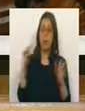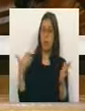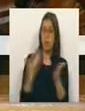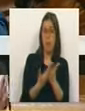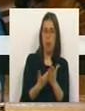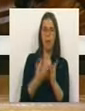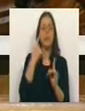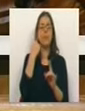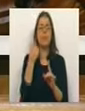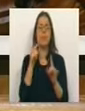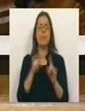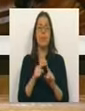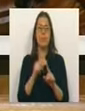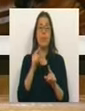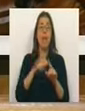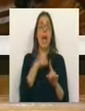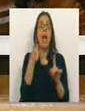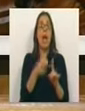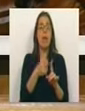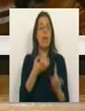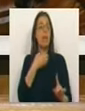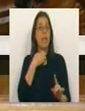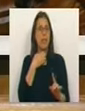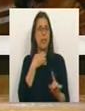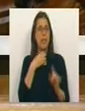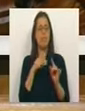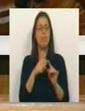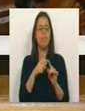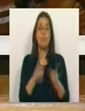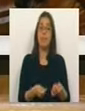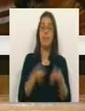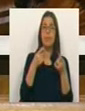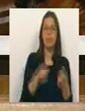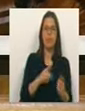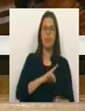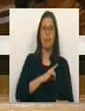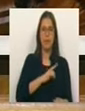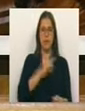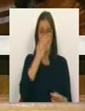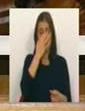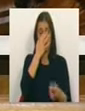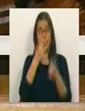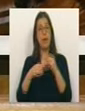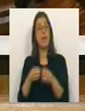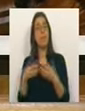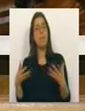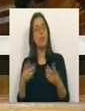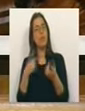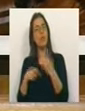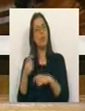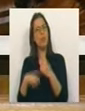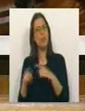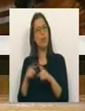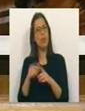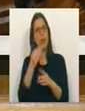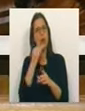anos, em particular nos anos de crise, em termos de investimento privado e de crescimento das